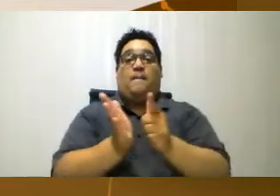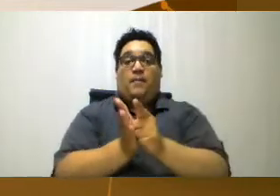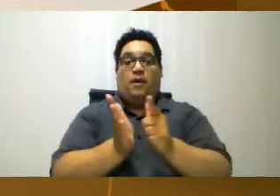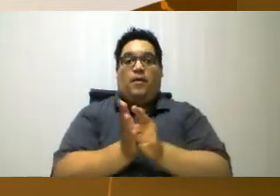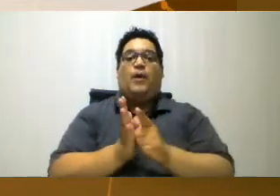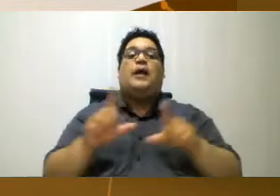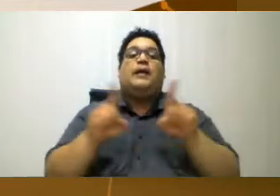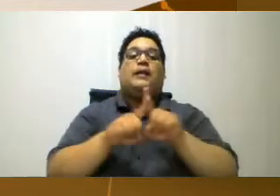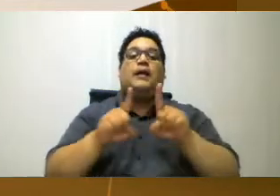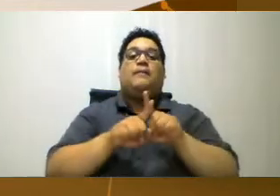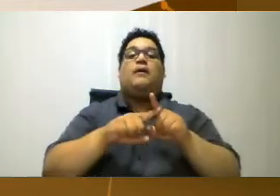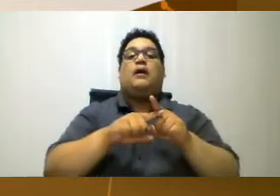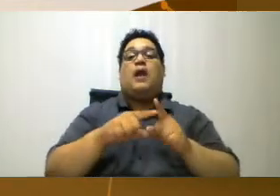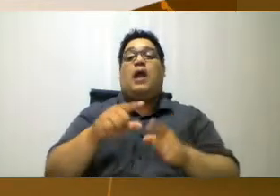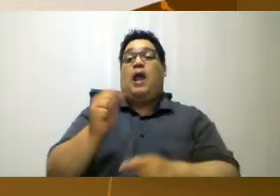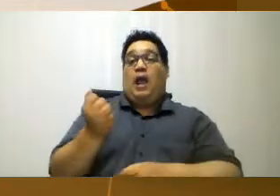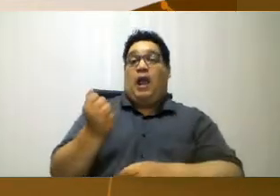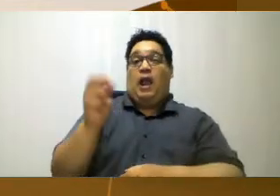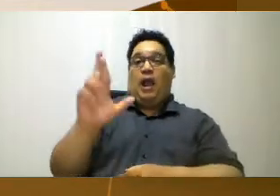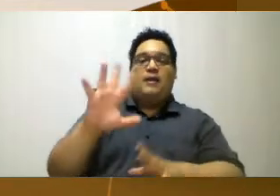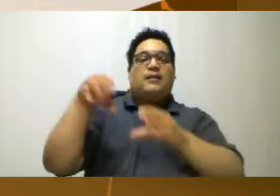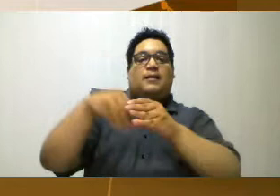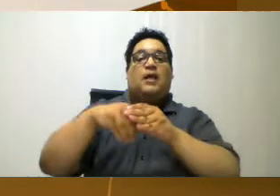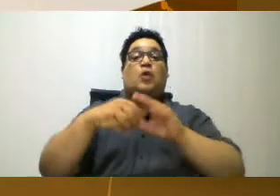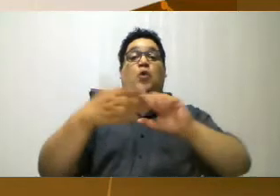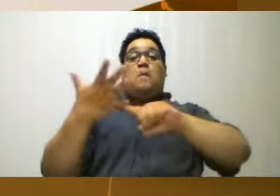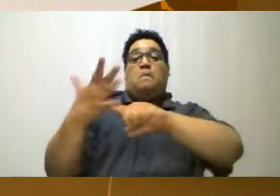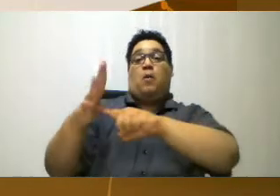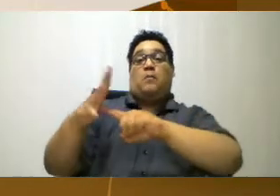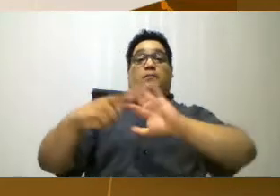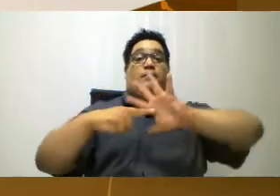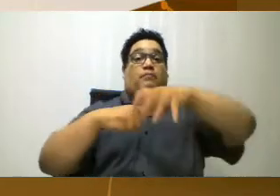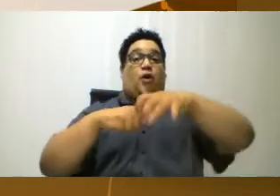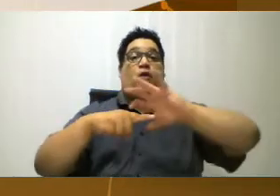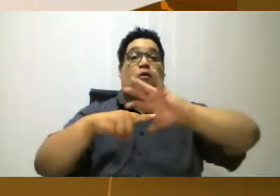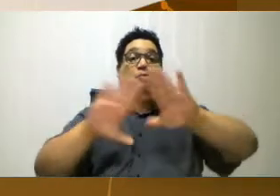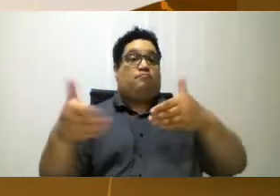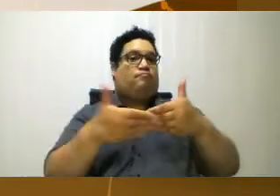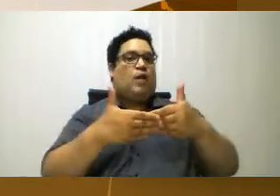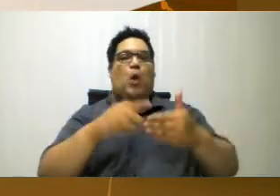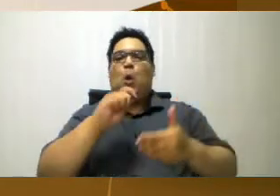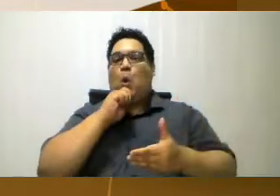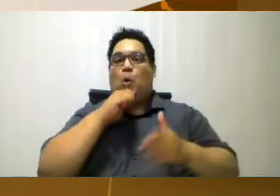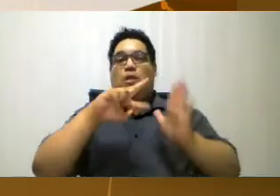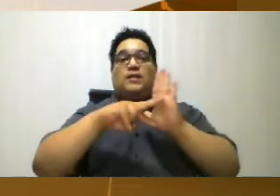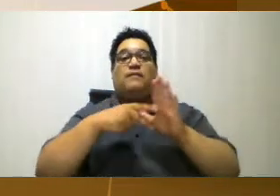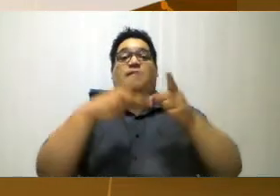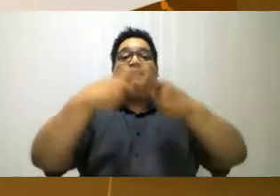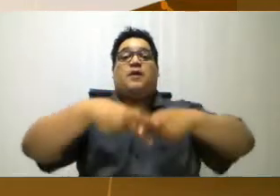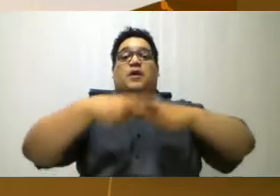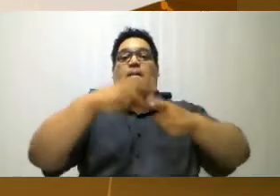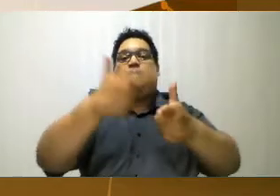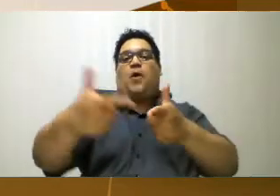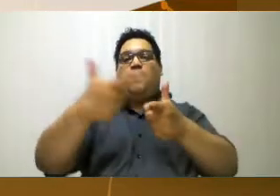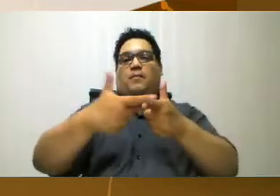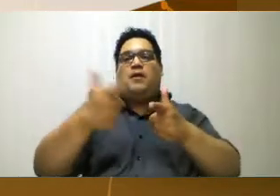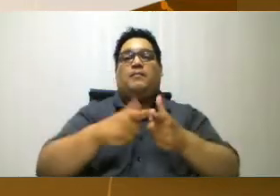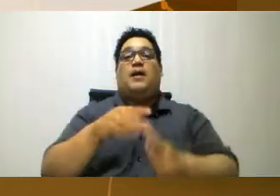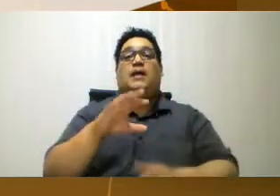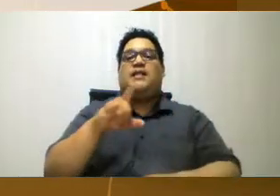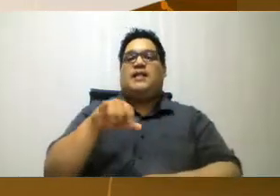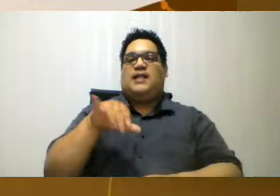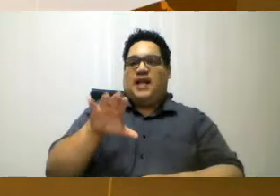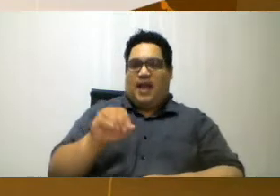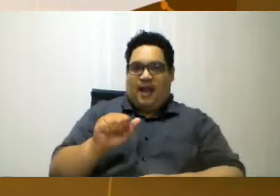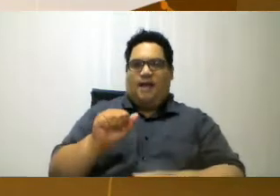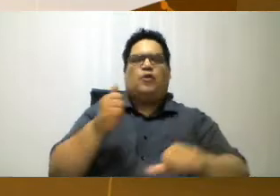de ar úmido em transformadores não selados, né? Isso aí também pode ser uma falha de manutenção, não trocou a sílica gel, e